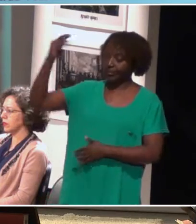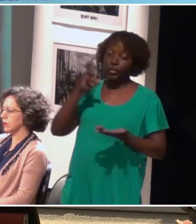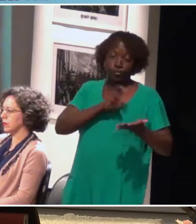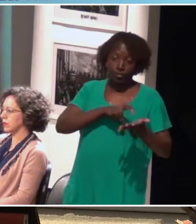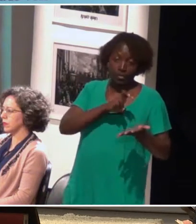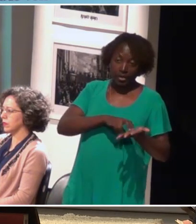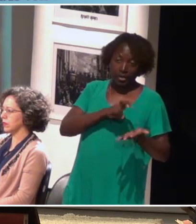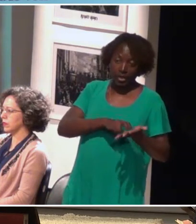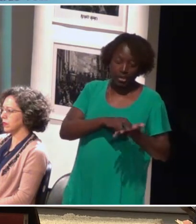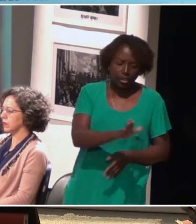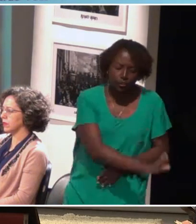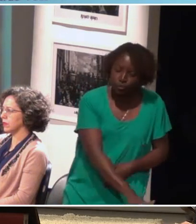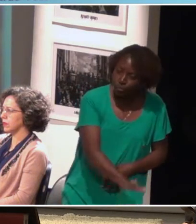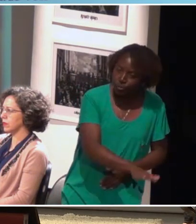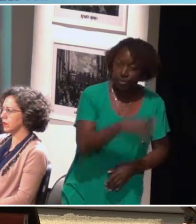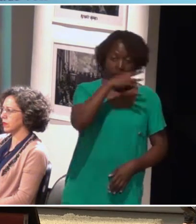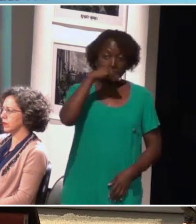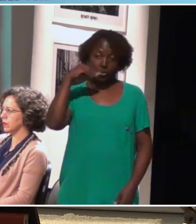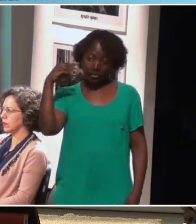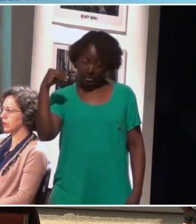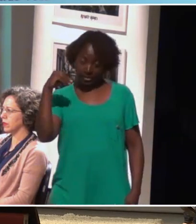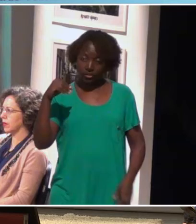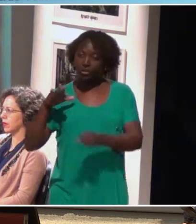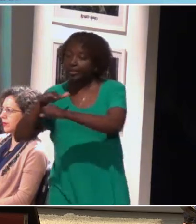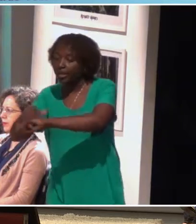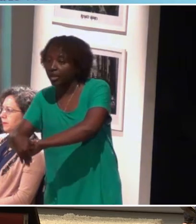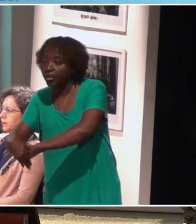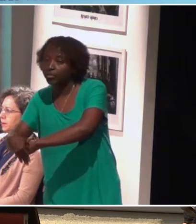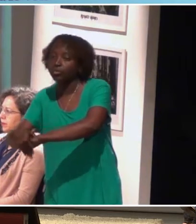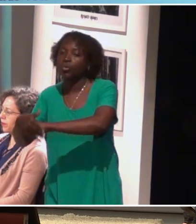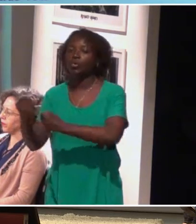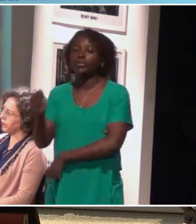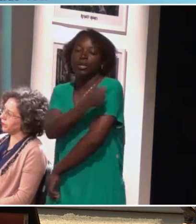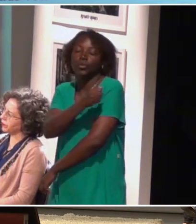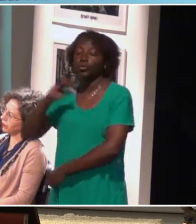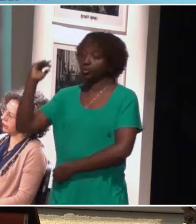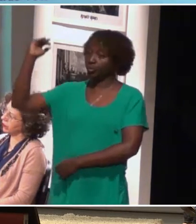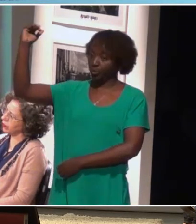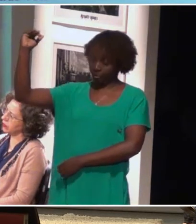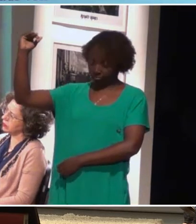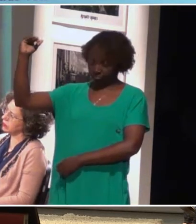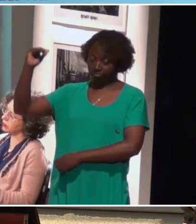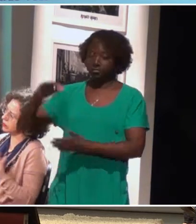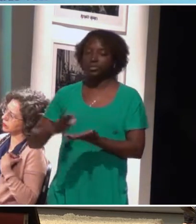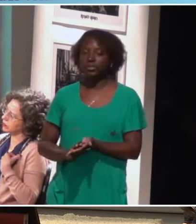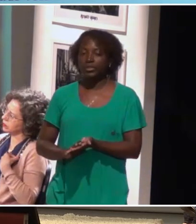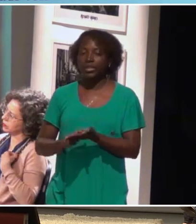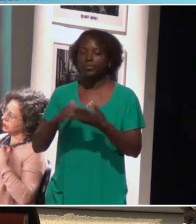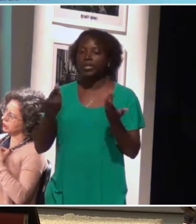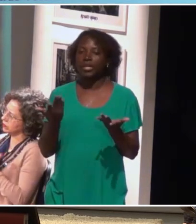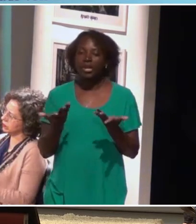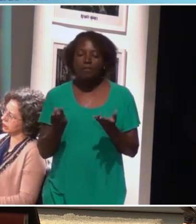manhã, a gente tem a turma dos pequenos, dos adolescentes, e à noite, a gente tem dos adultos surdos, que é considerado fora de